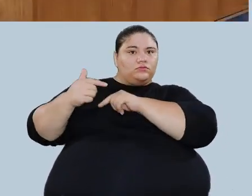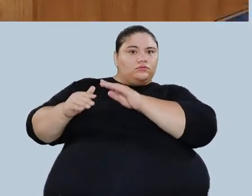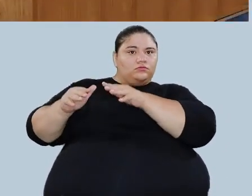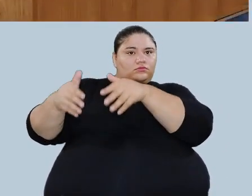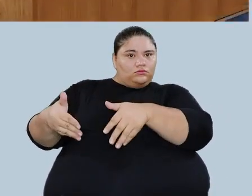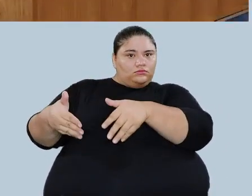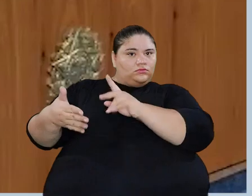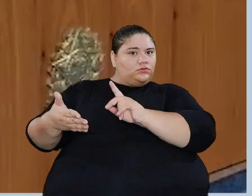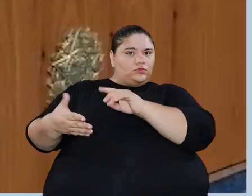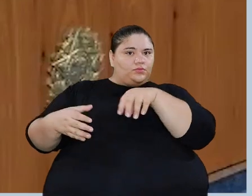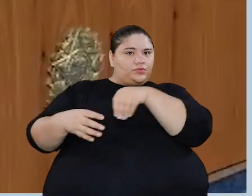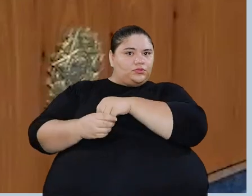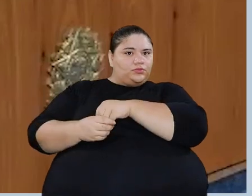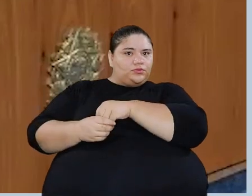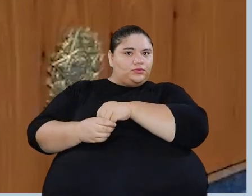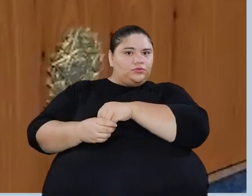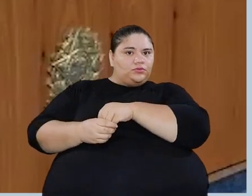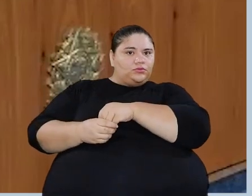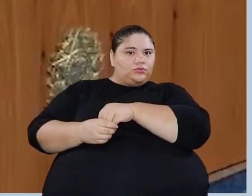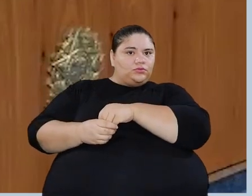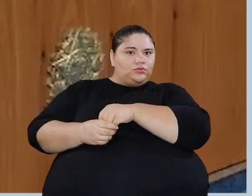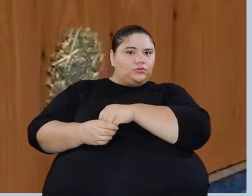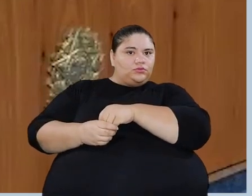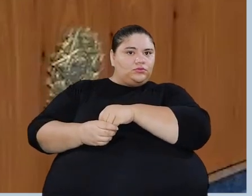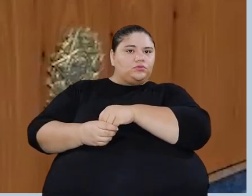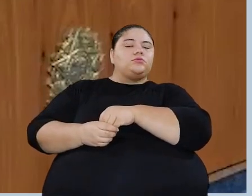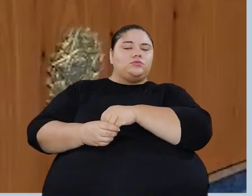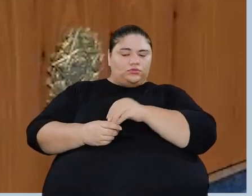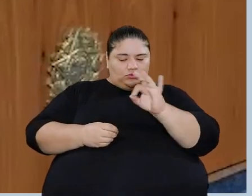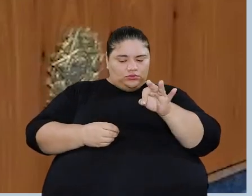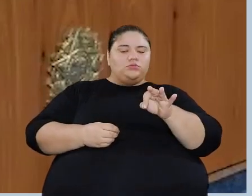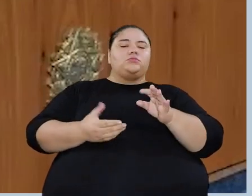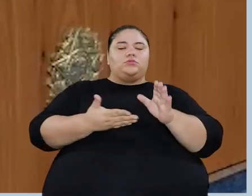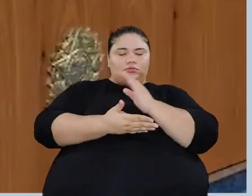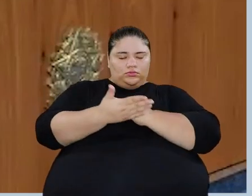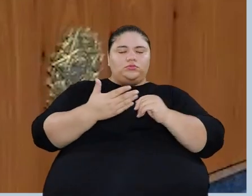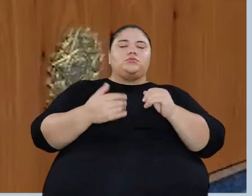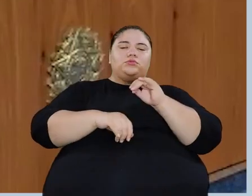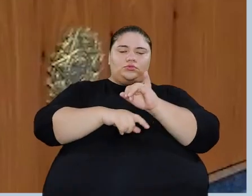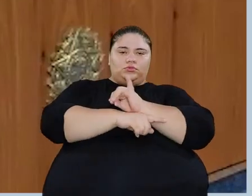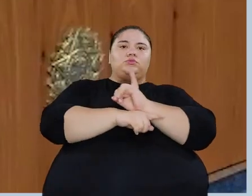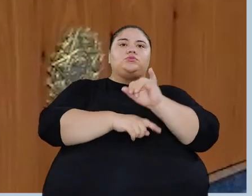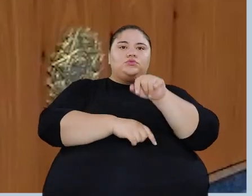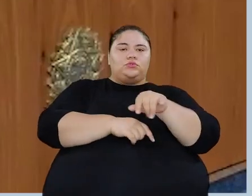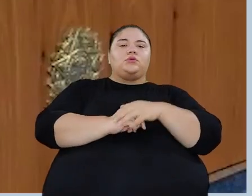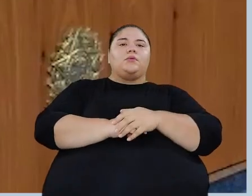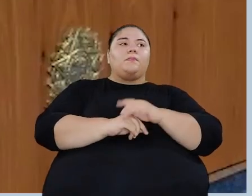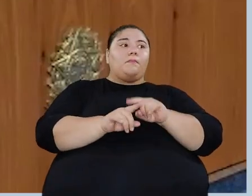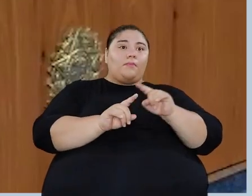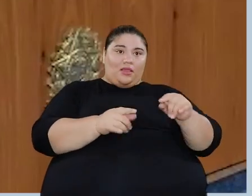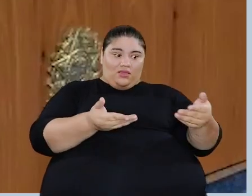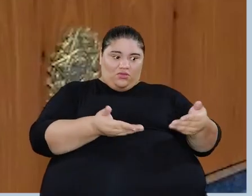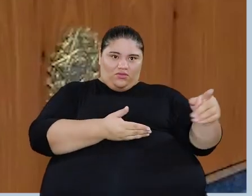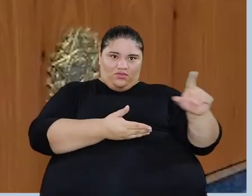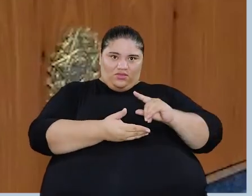operação da qual ela não é parte, Não, isso, como agente arrecadador isso, do tributo. como split payment. Agora, ela vai ter,